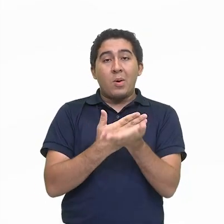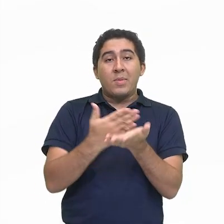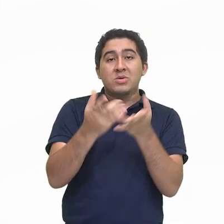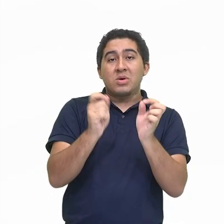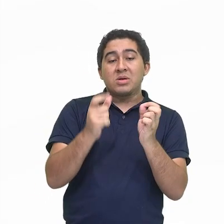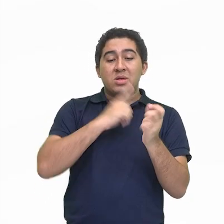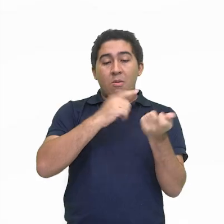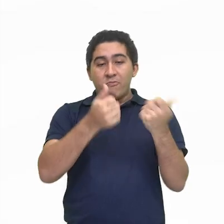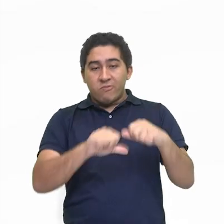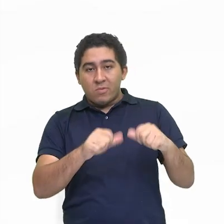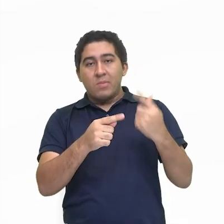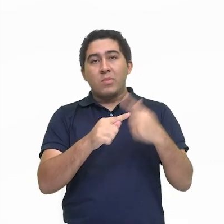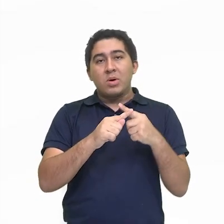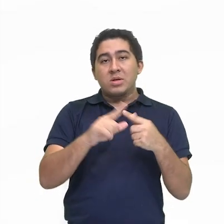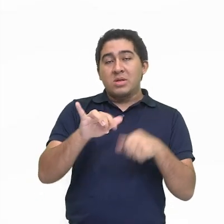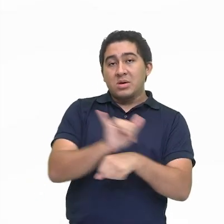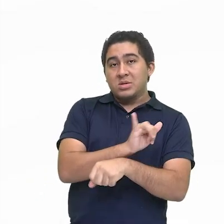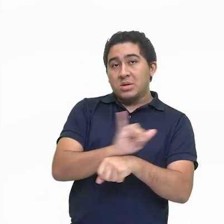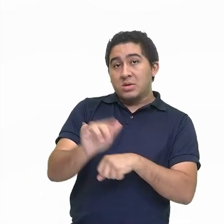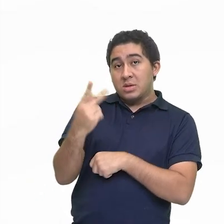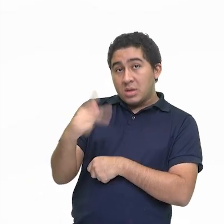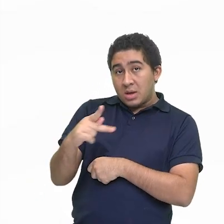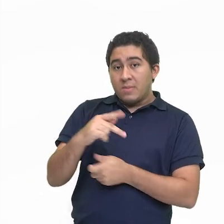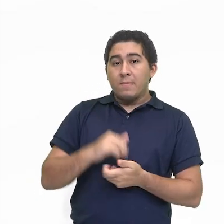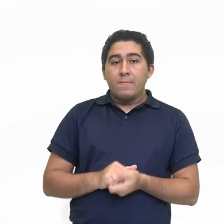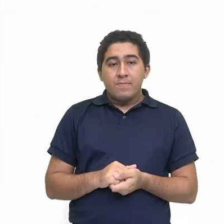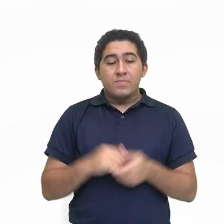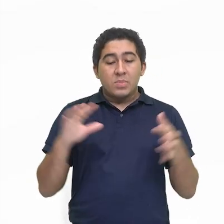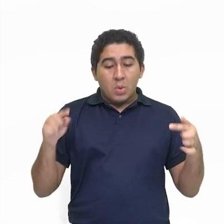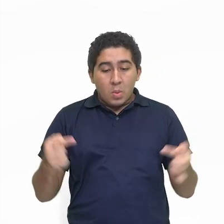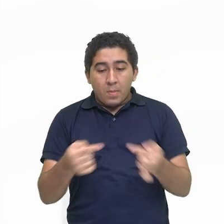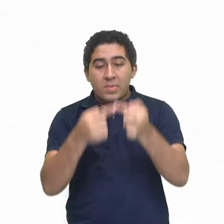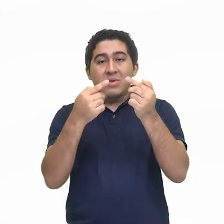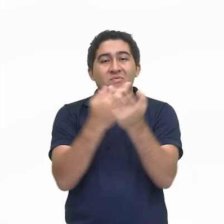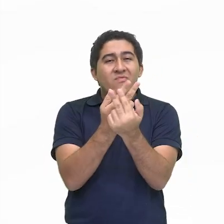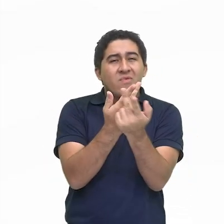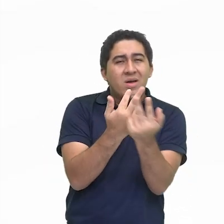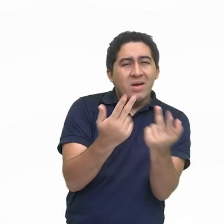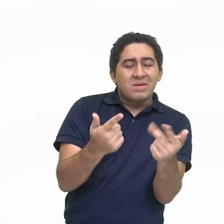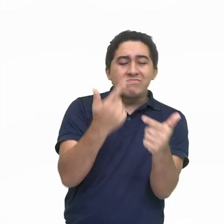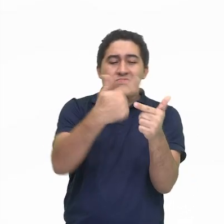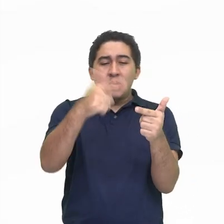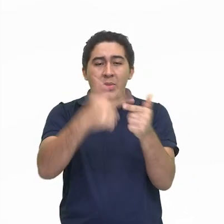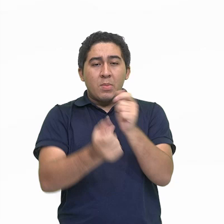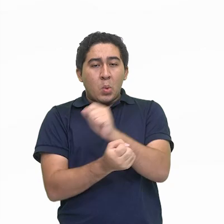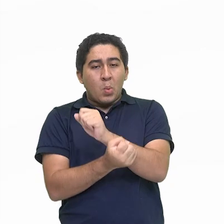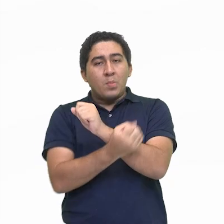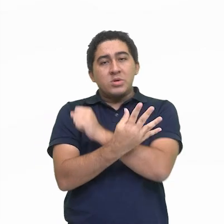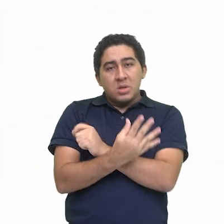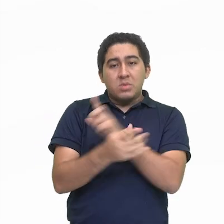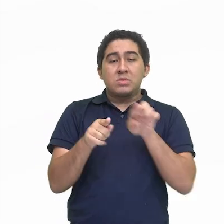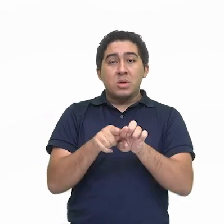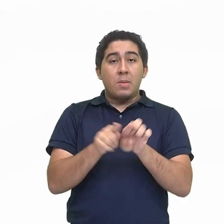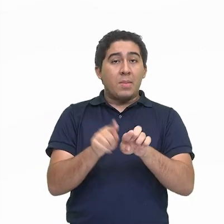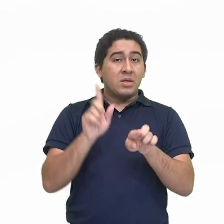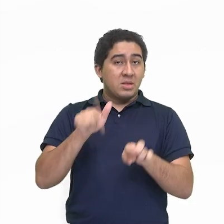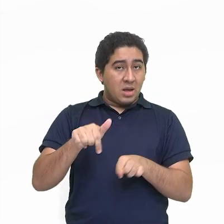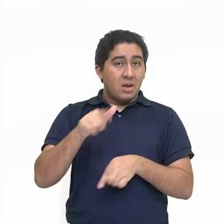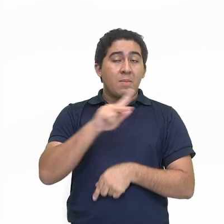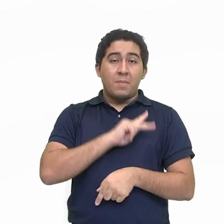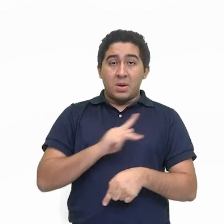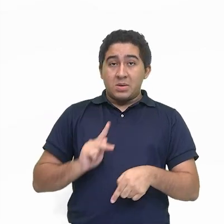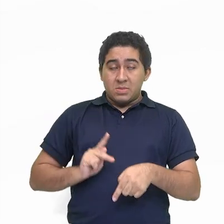causada por essas medidas, né, do Plano Collor, aliada a uma série de escândalos de corrupção, né, envolvendo o presidente